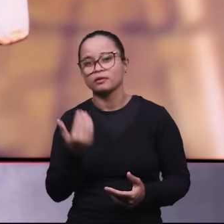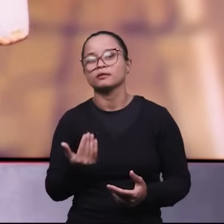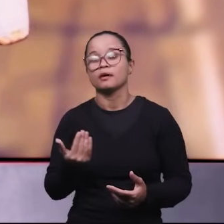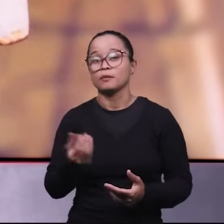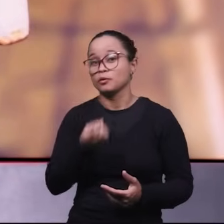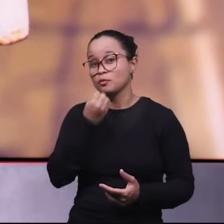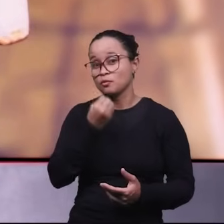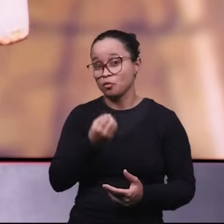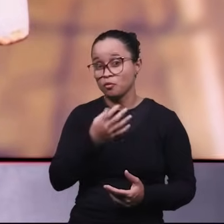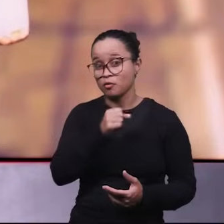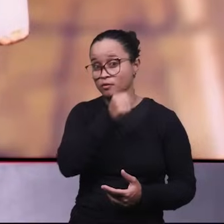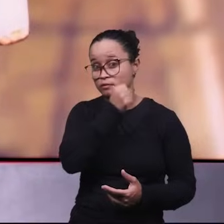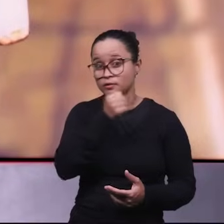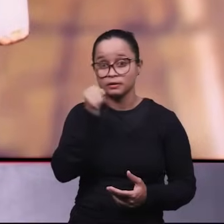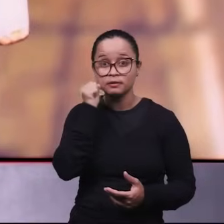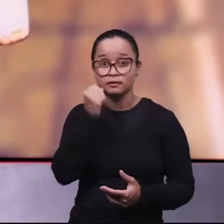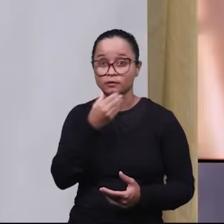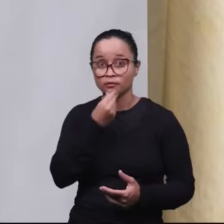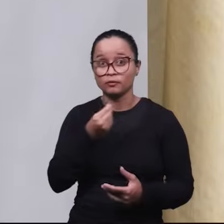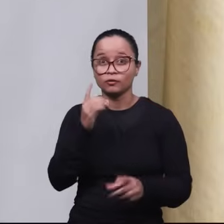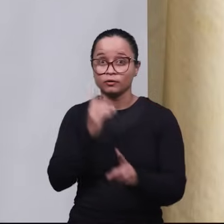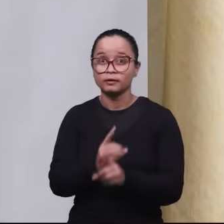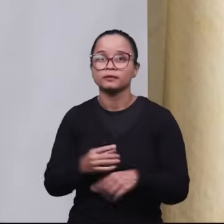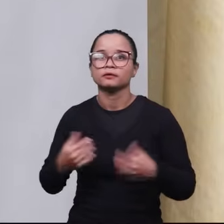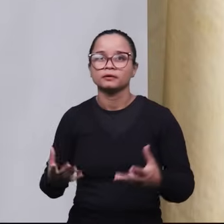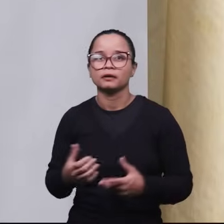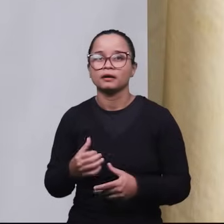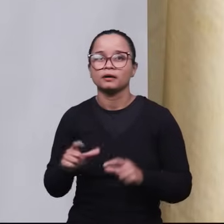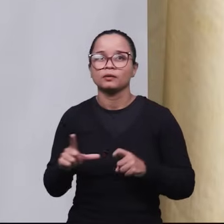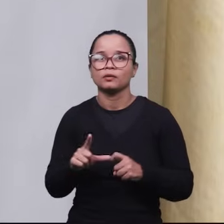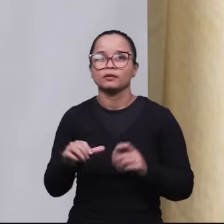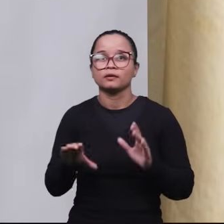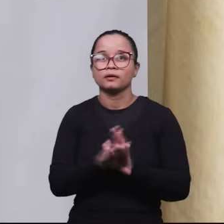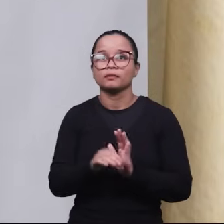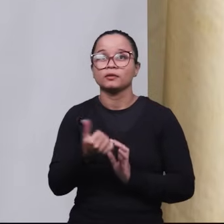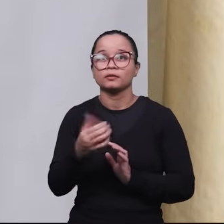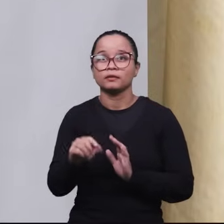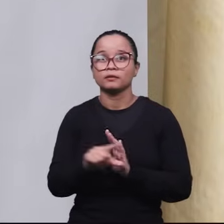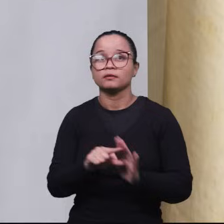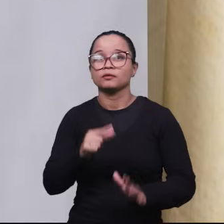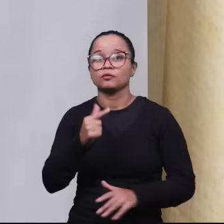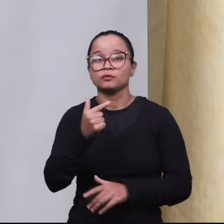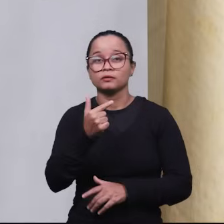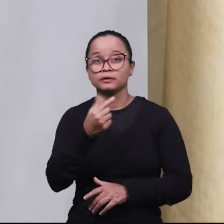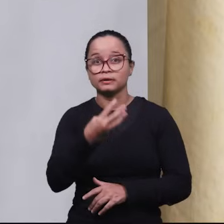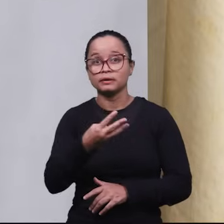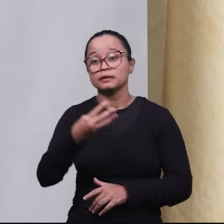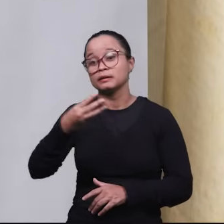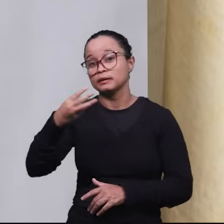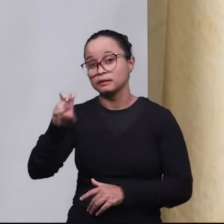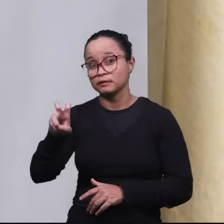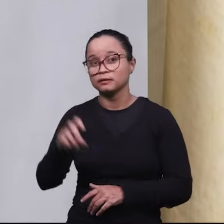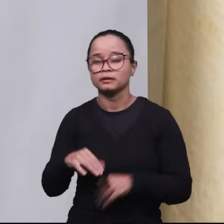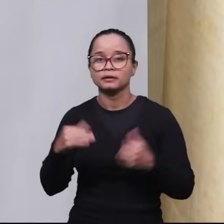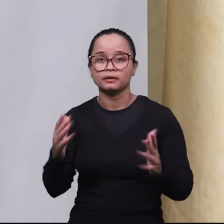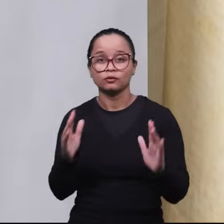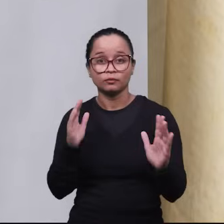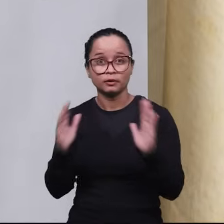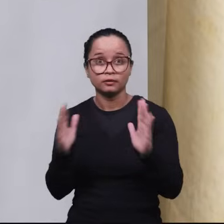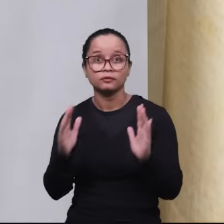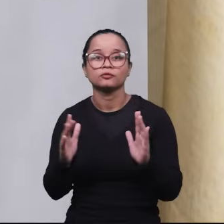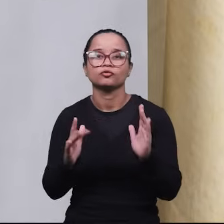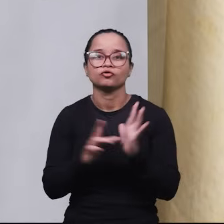bom samaritano. Isso está em Lucas 10, 35. As principais moedas nos tempos do